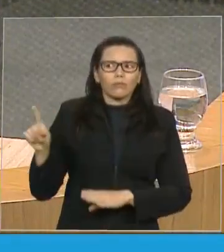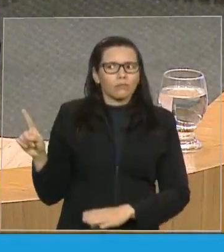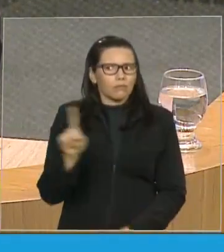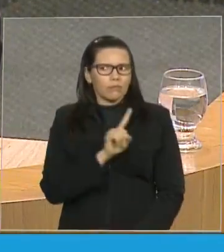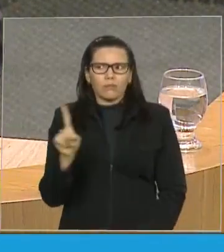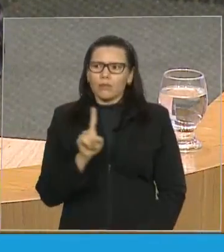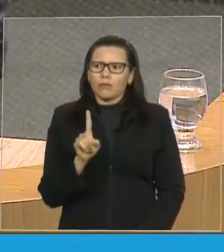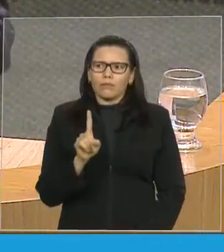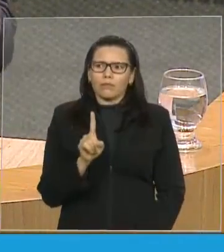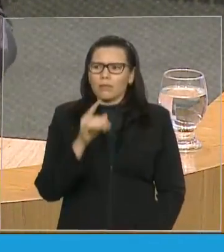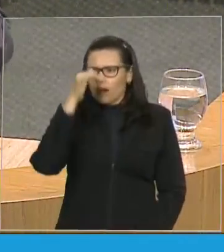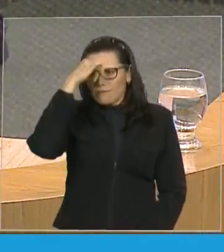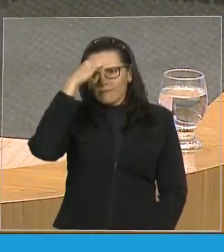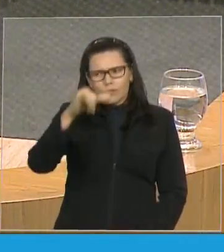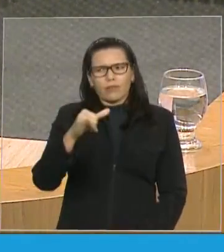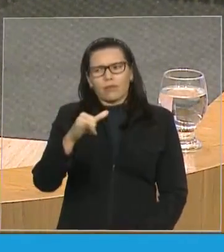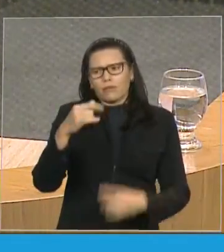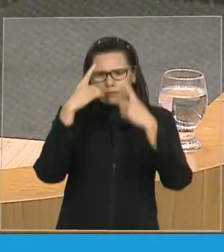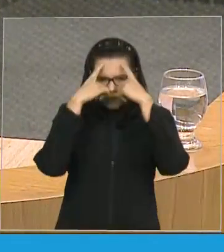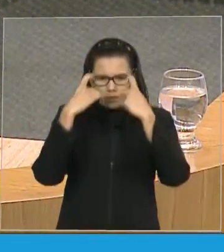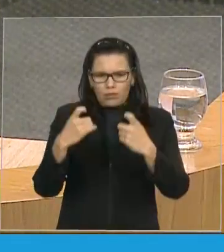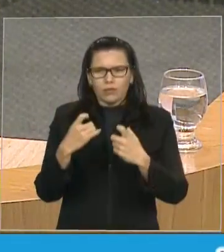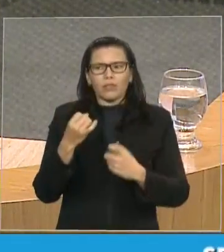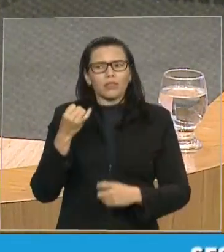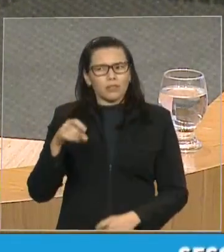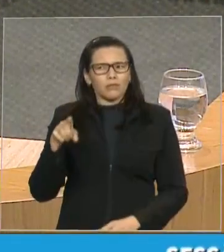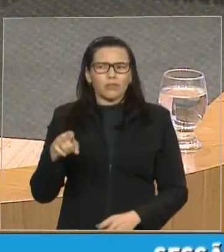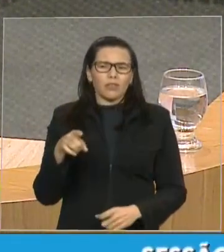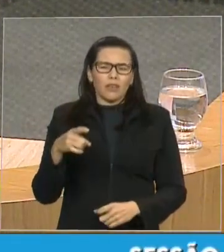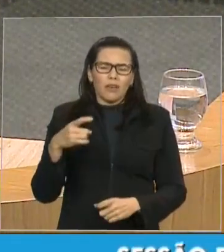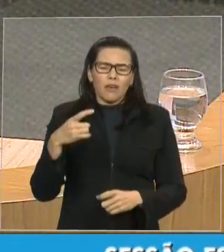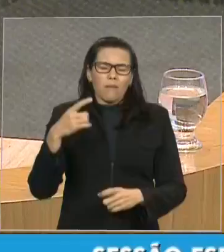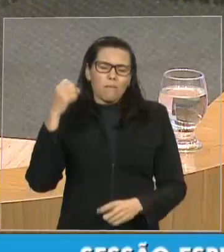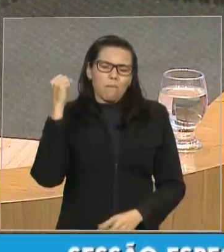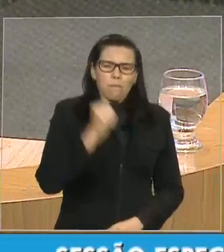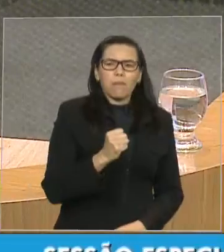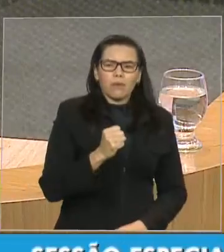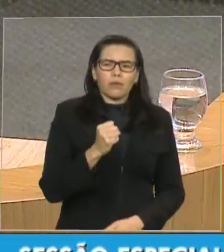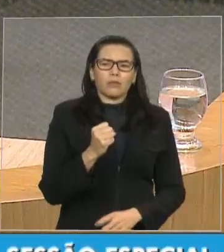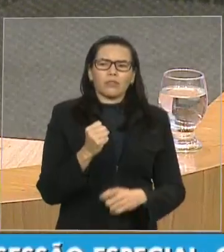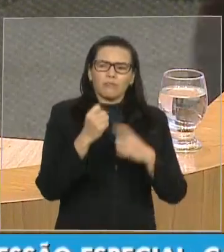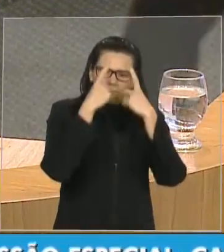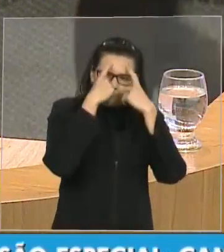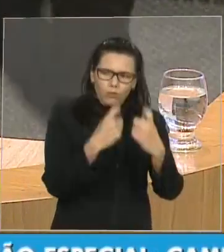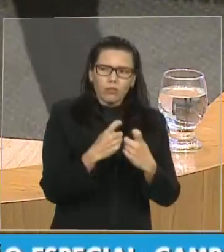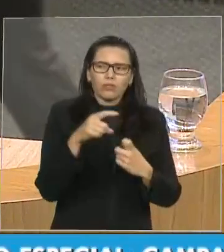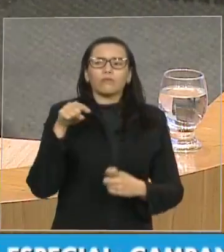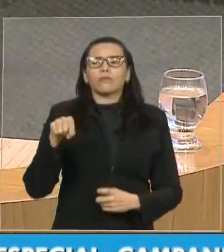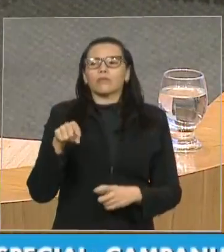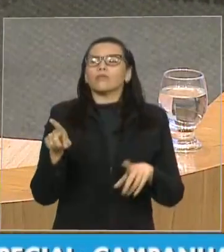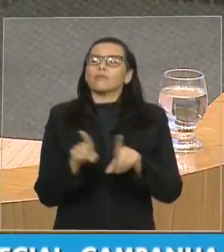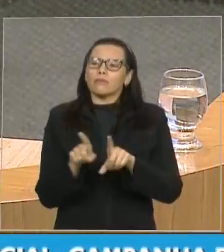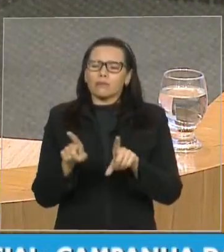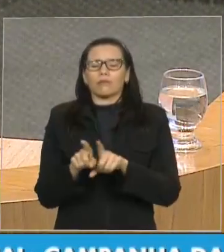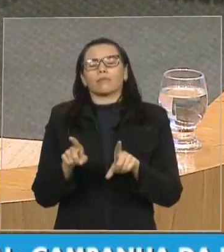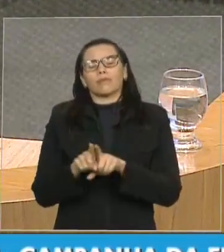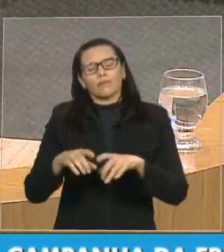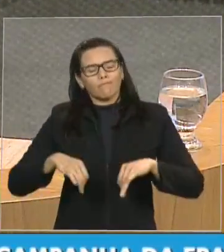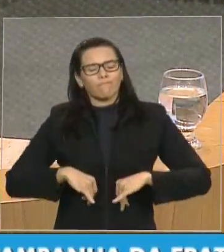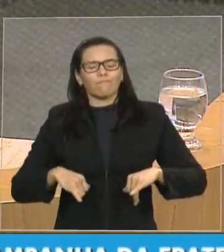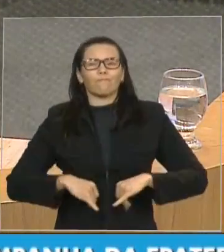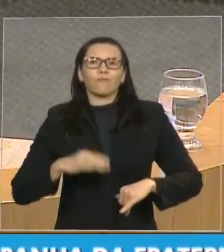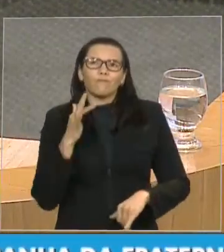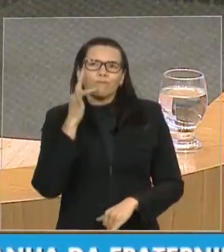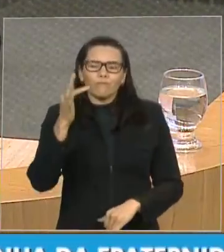quem violenta será violentado. Ou seja, quem do ferro, quem dá com o ferro fere, com o ferro será ferido.